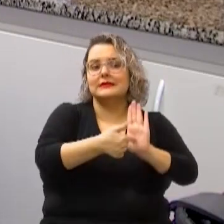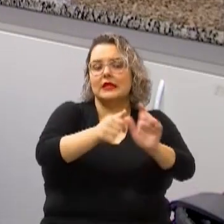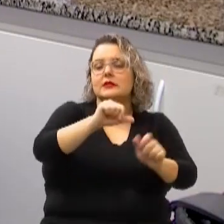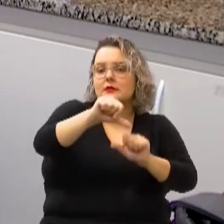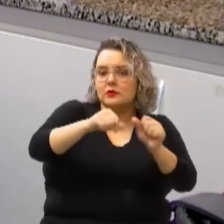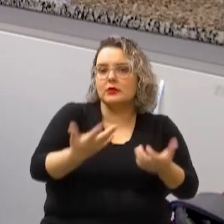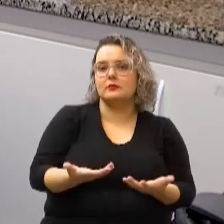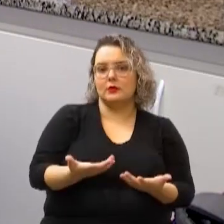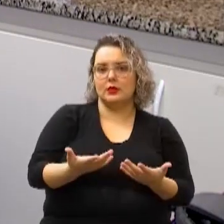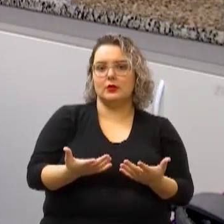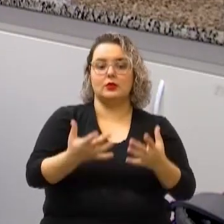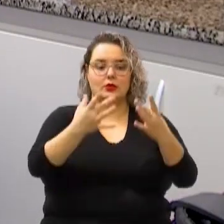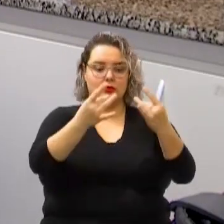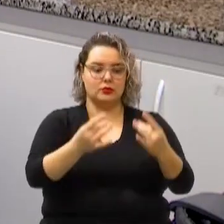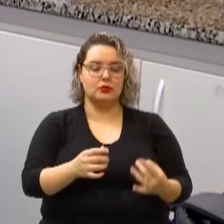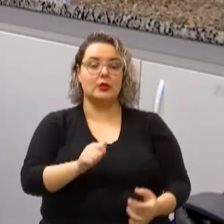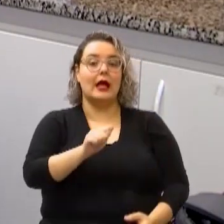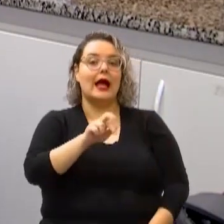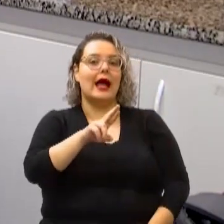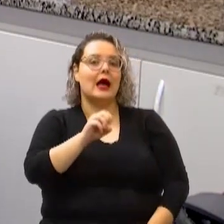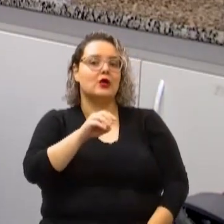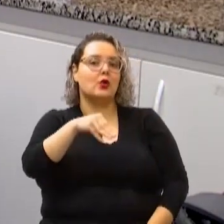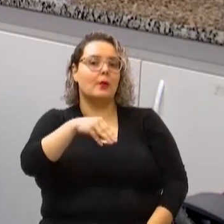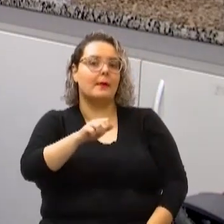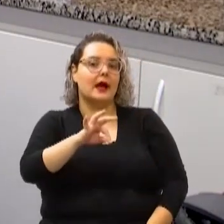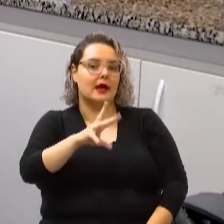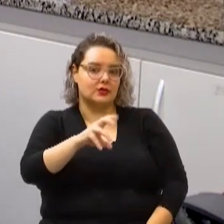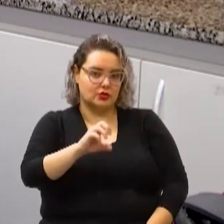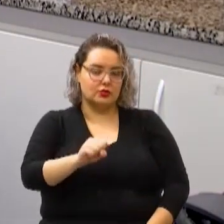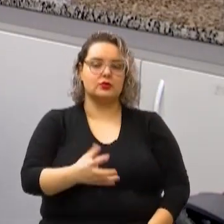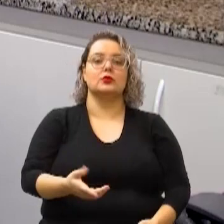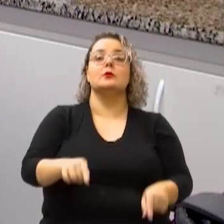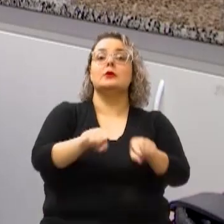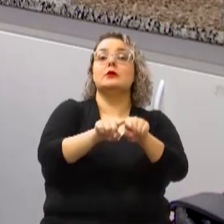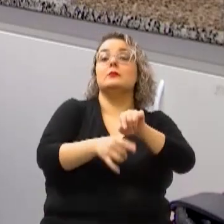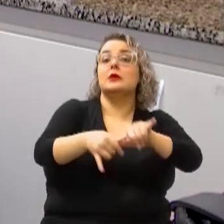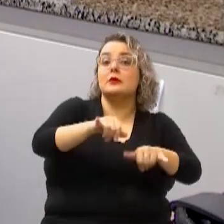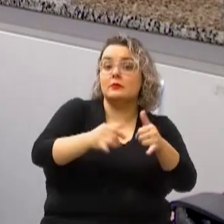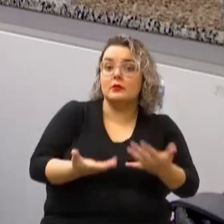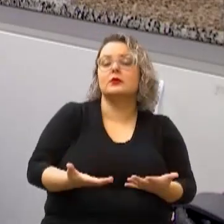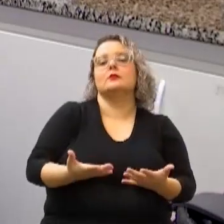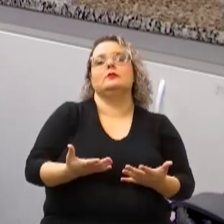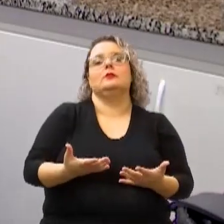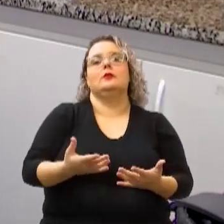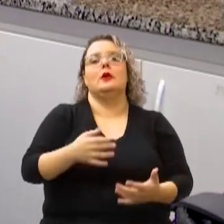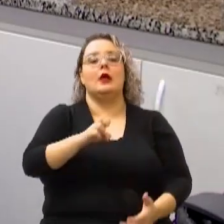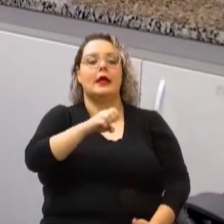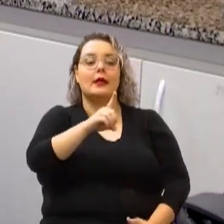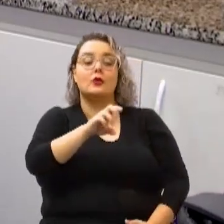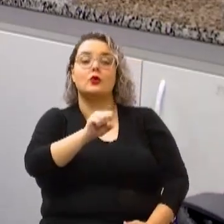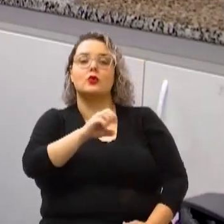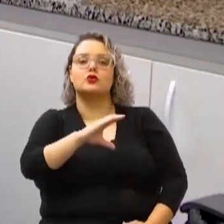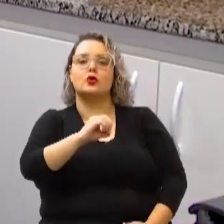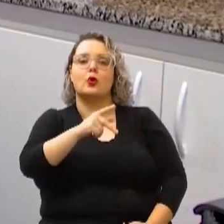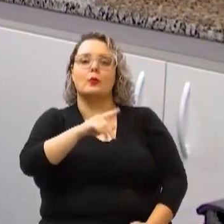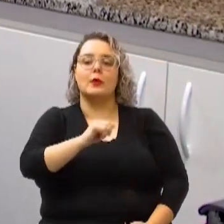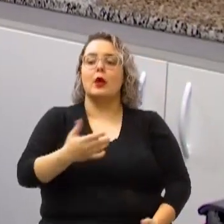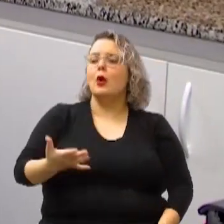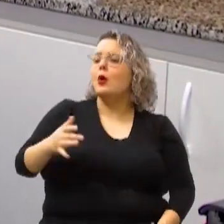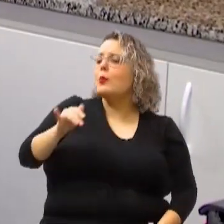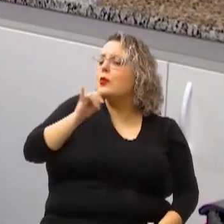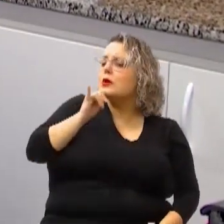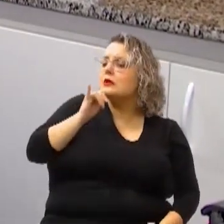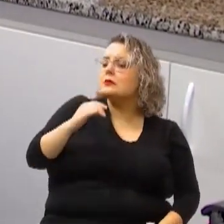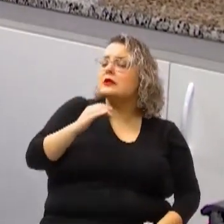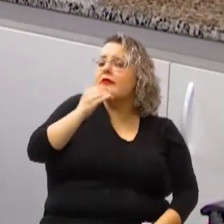parâmetro dos compostos aromáticos quanto nas ligações químicas para a espectroscopia NIR. E nas questões assim como, por